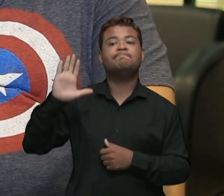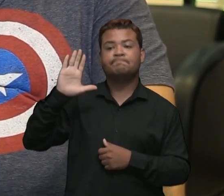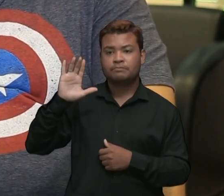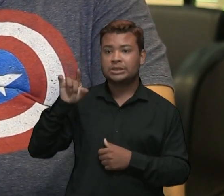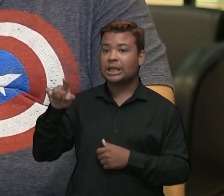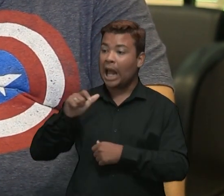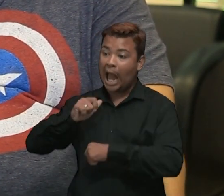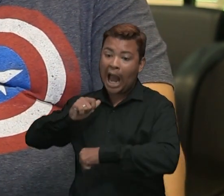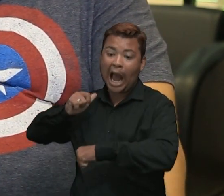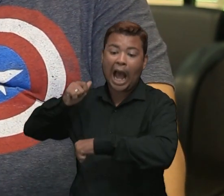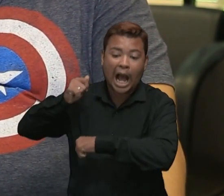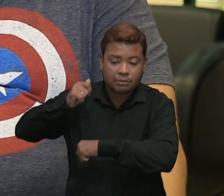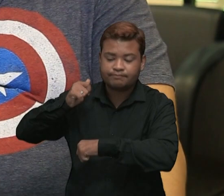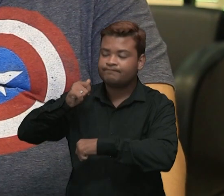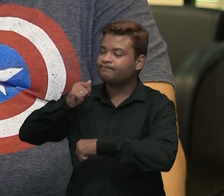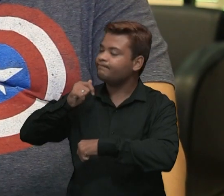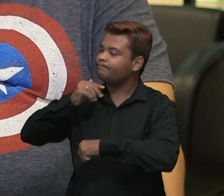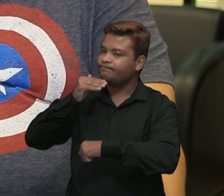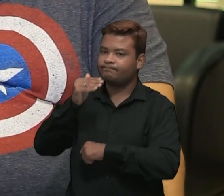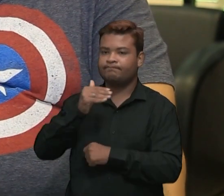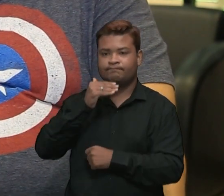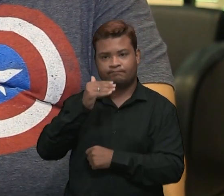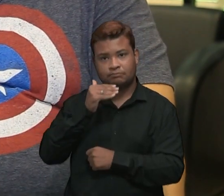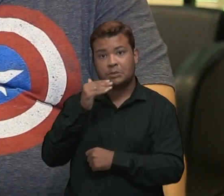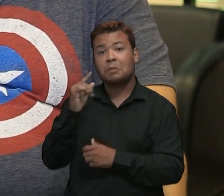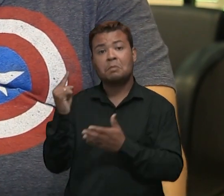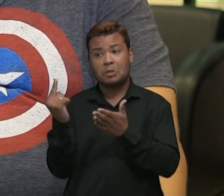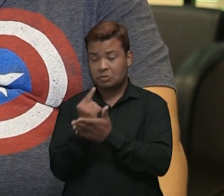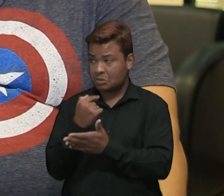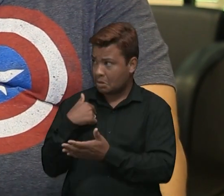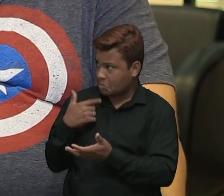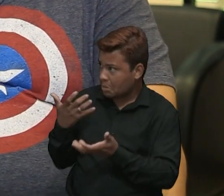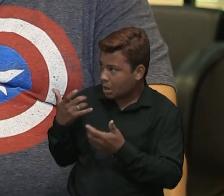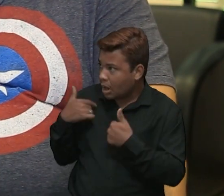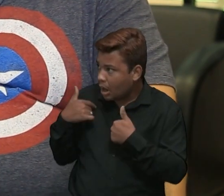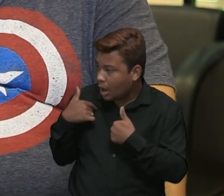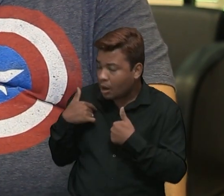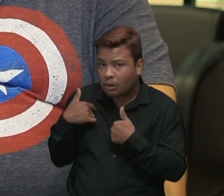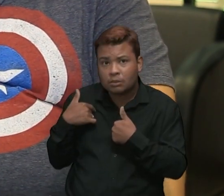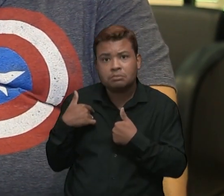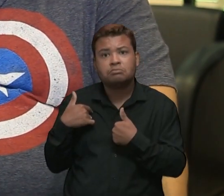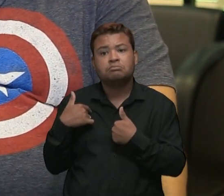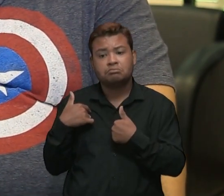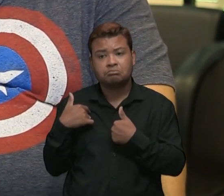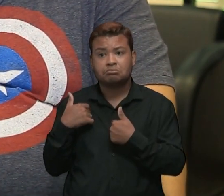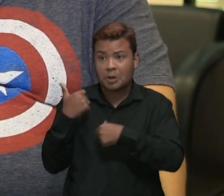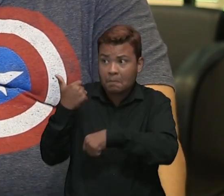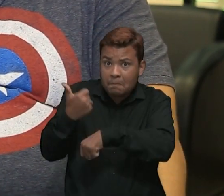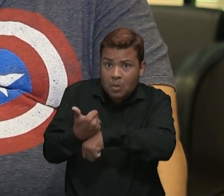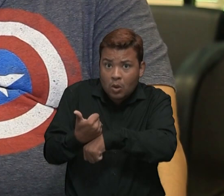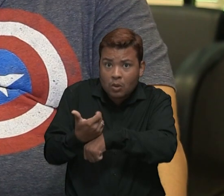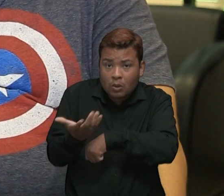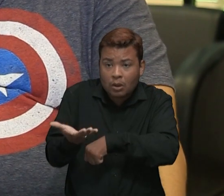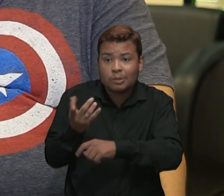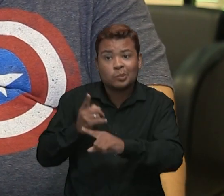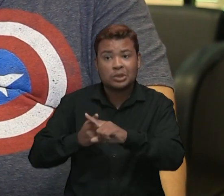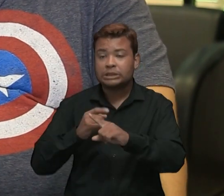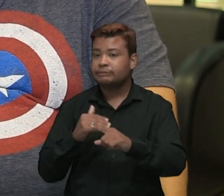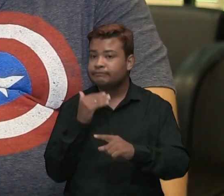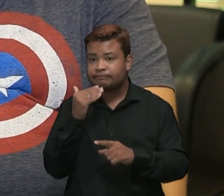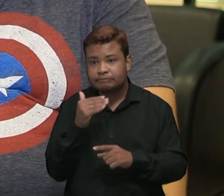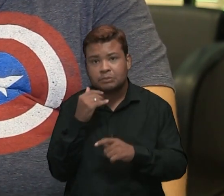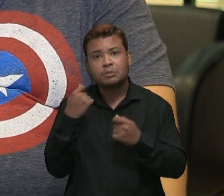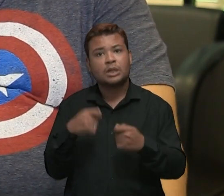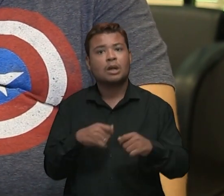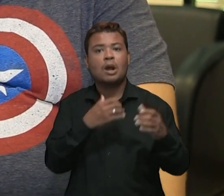poderia assumir mais a função e se eu ainda tinha interesse de assumir o posto, porque senão eles teriam que reeditar